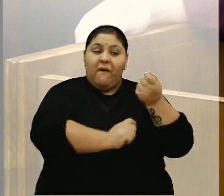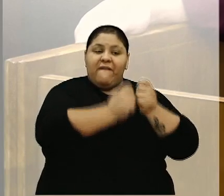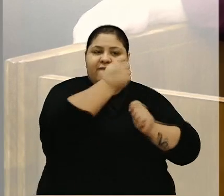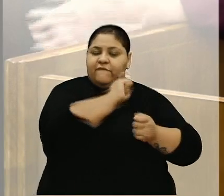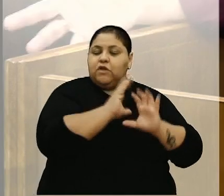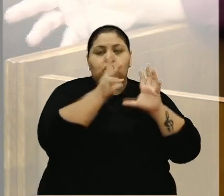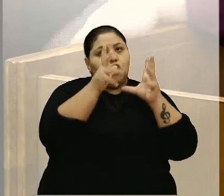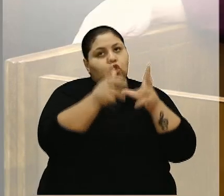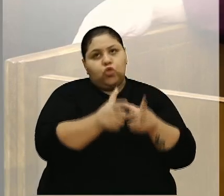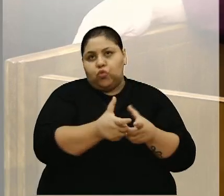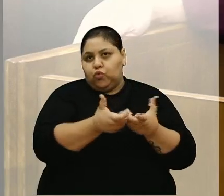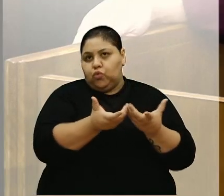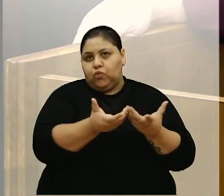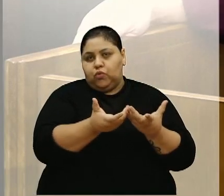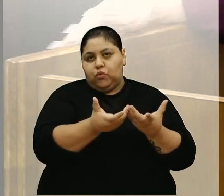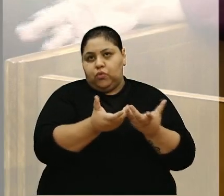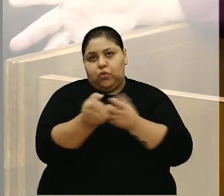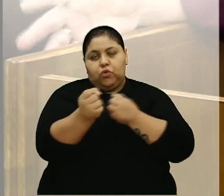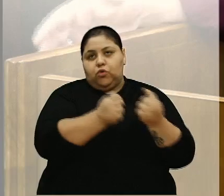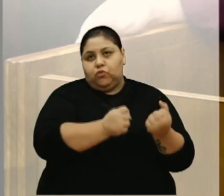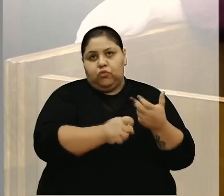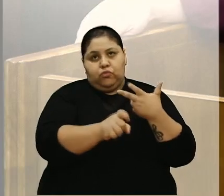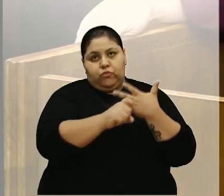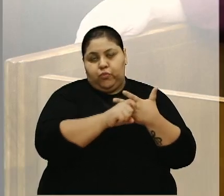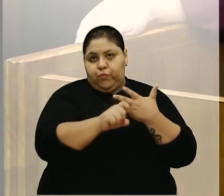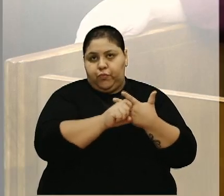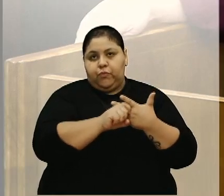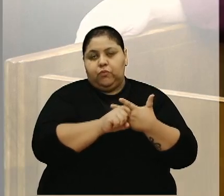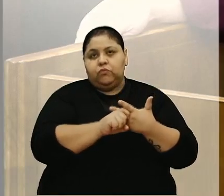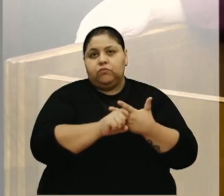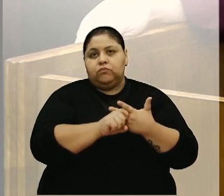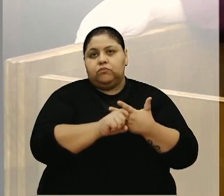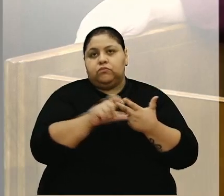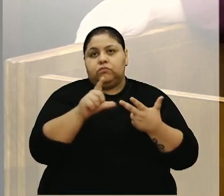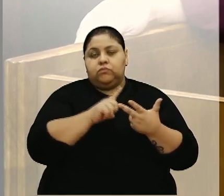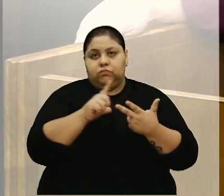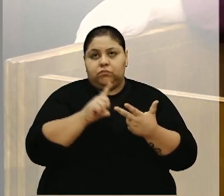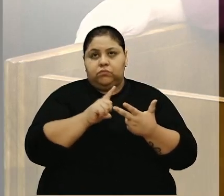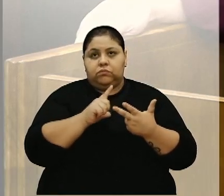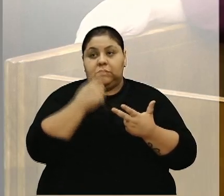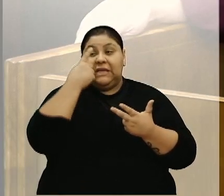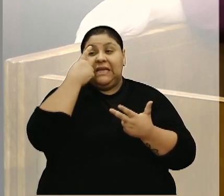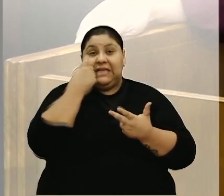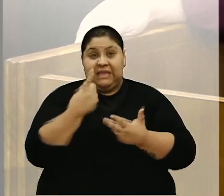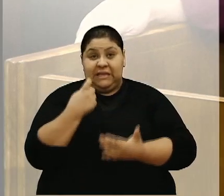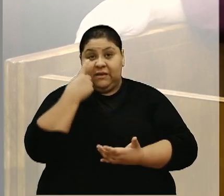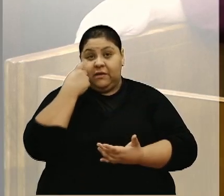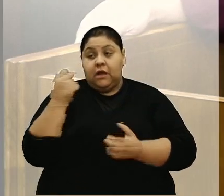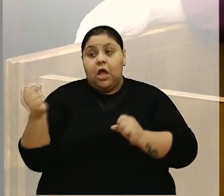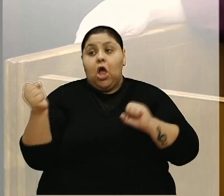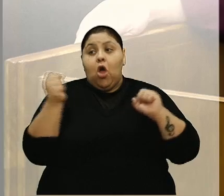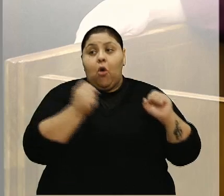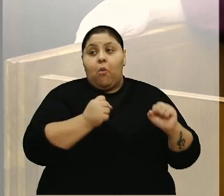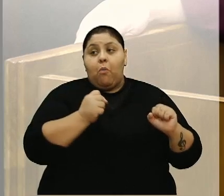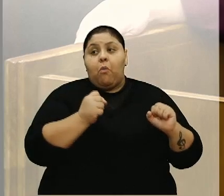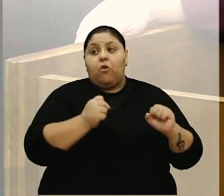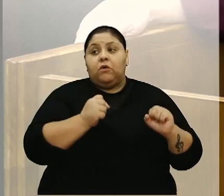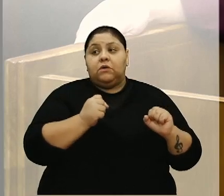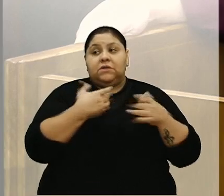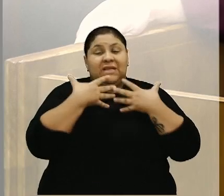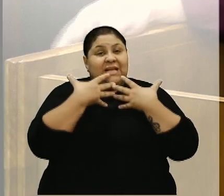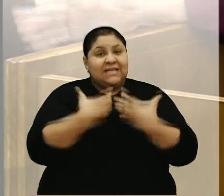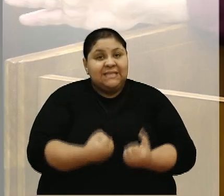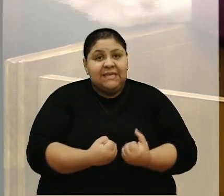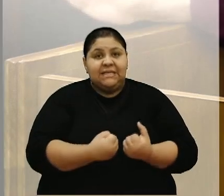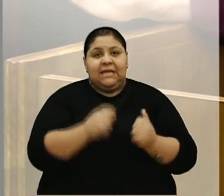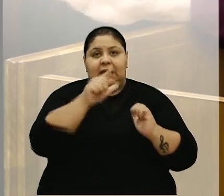vai depender, claro, se o poder executivo, né, tenha também interesse, possa abraçar essa